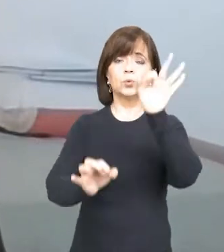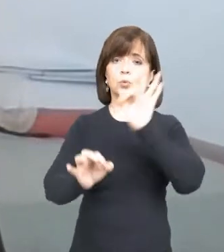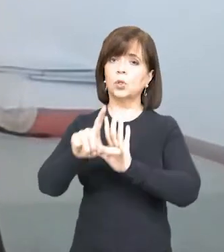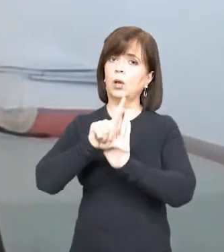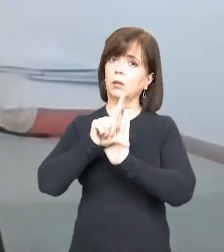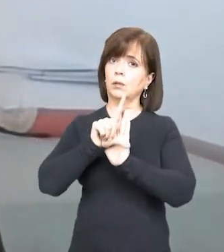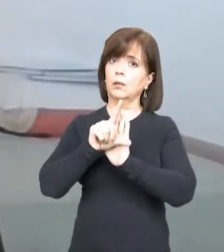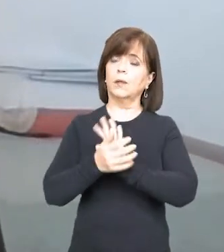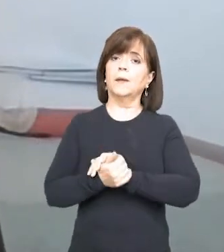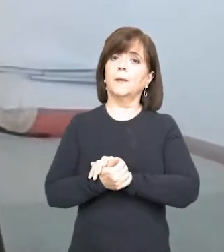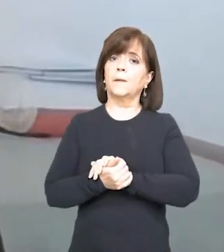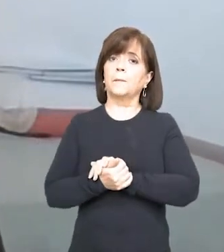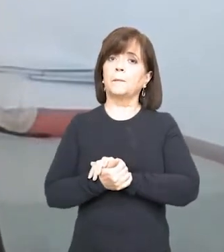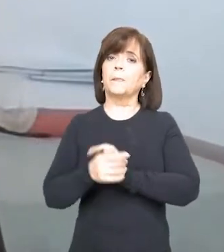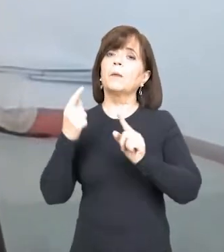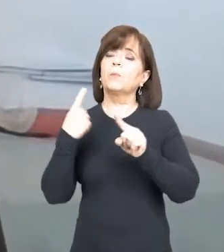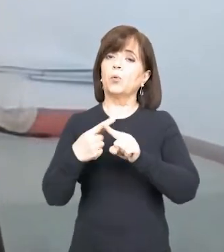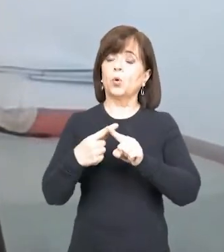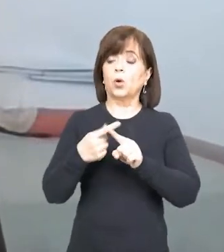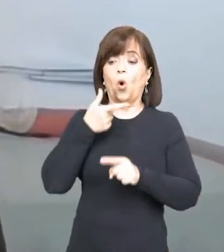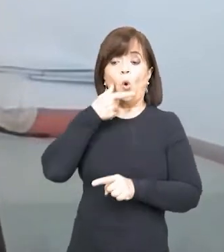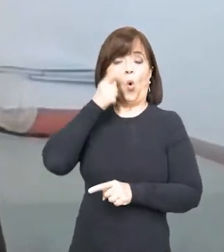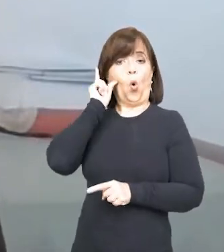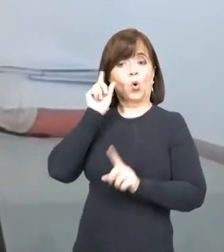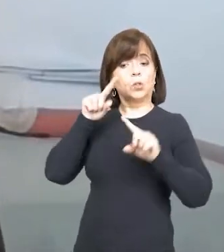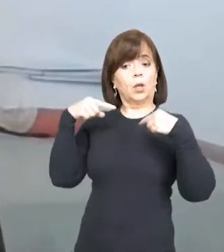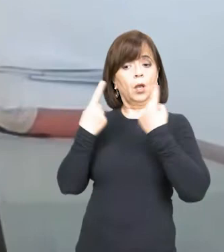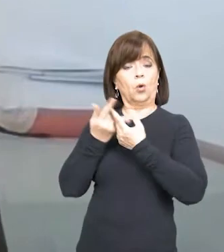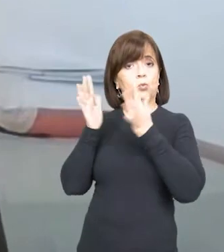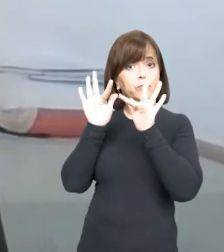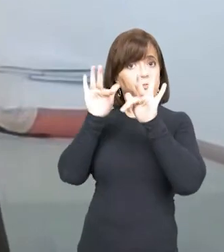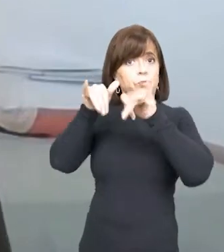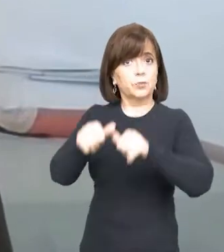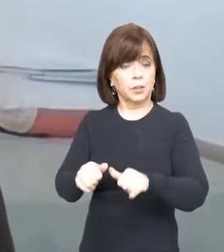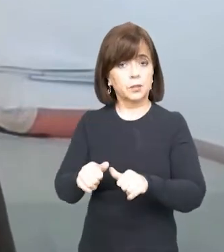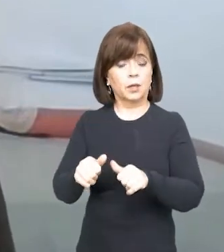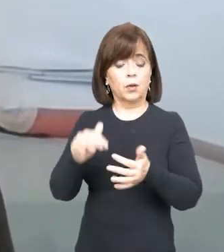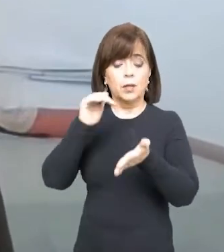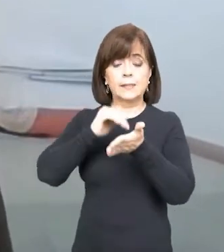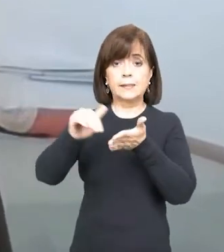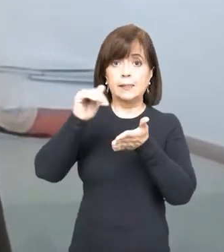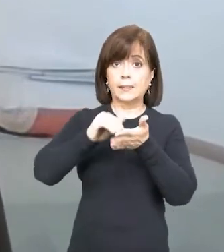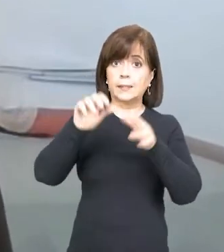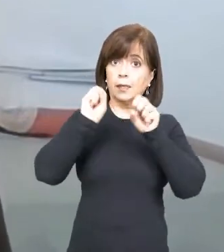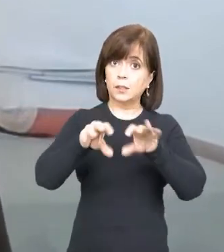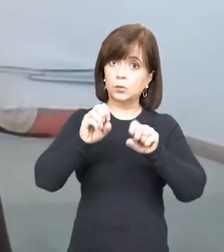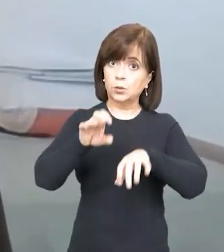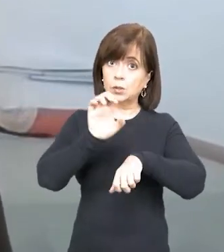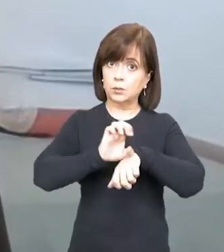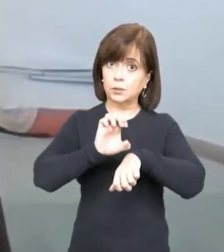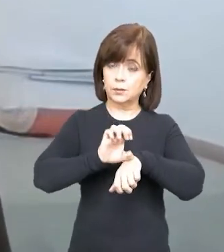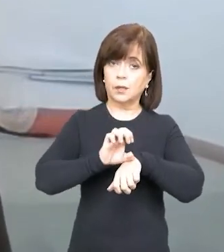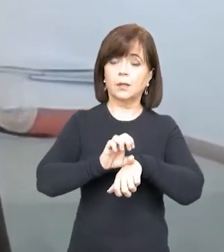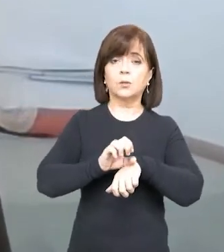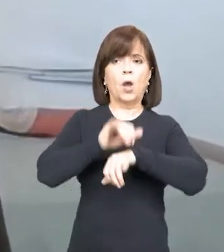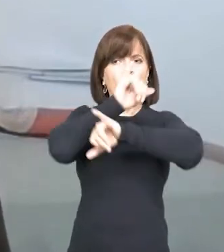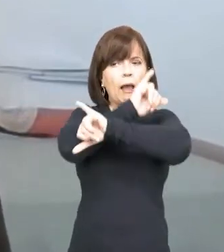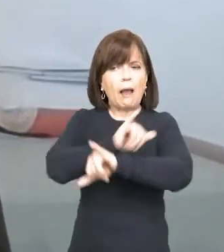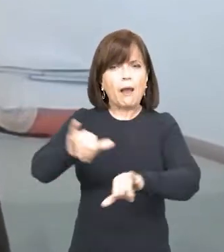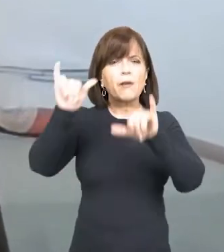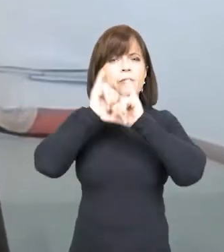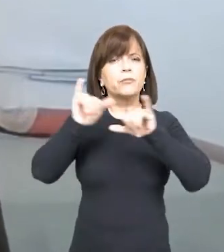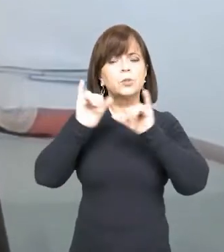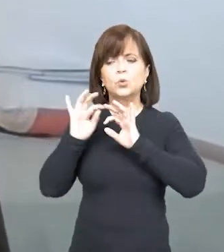todos. Ontem, ao final do dia, o secretário de Estado de Educação comunicou a todos